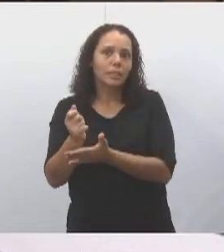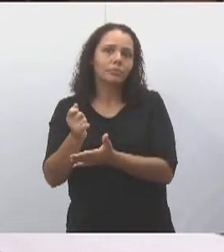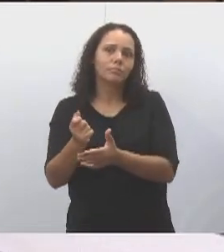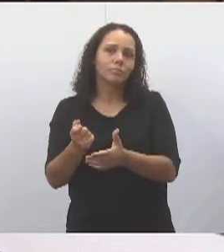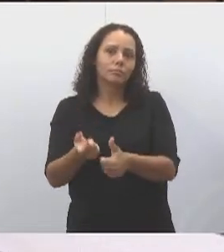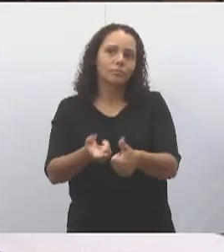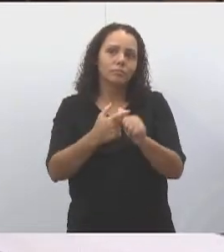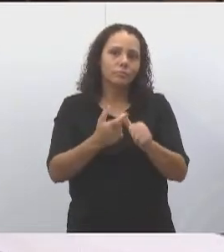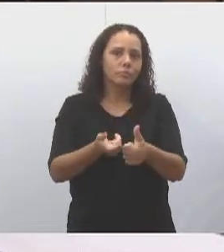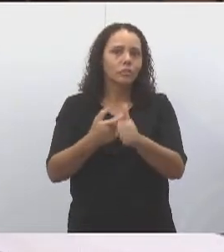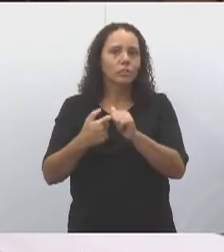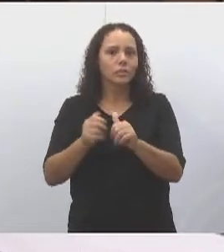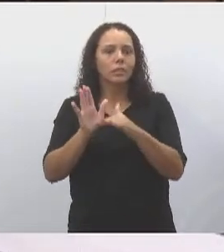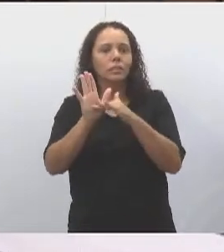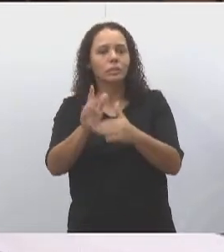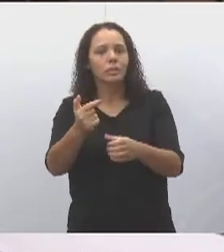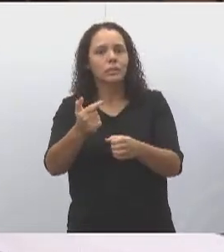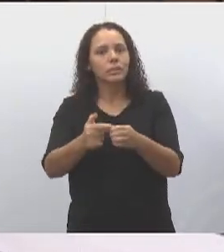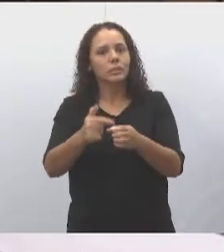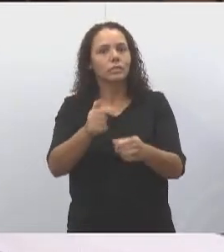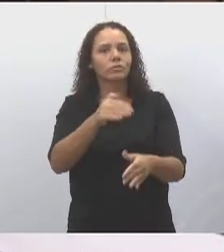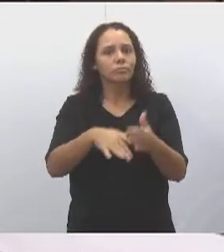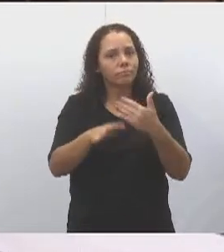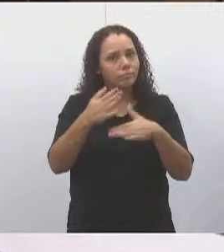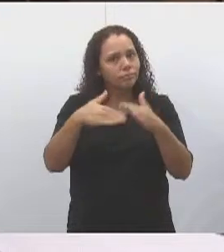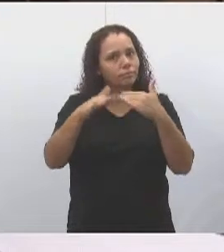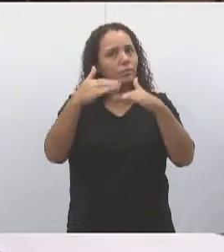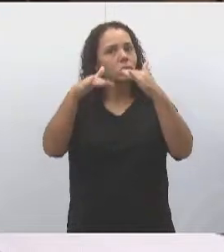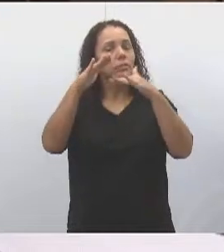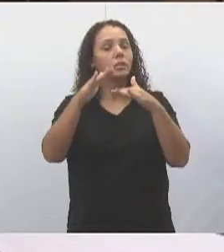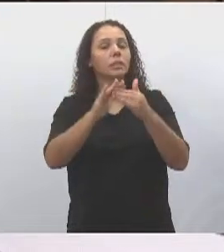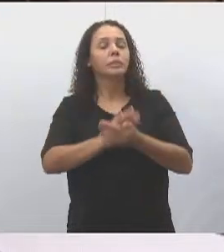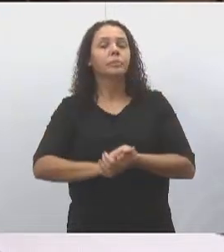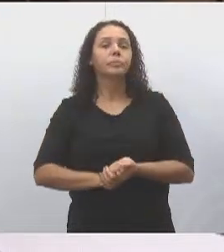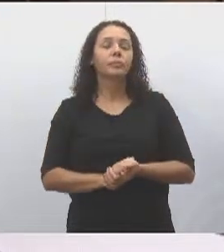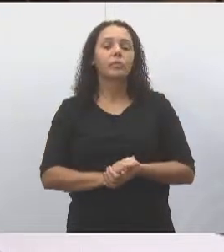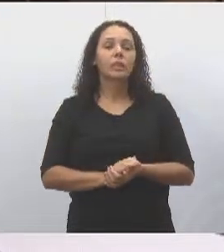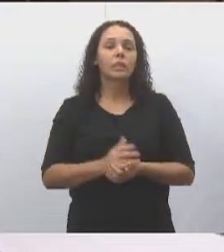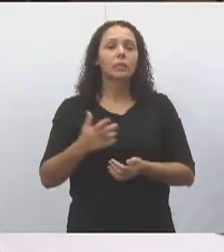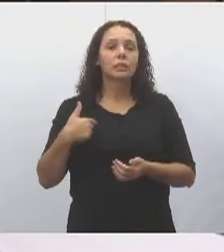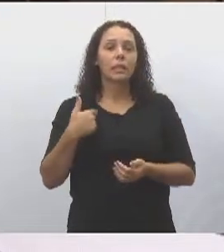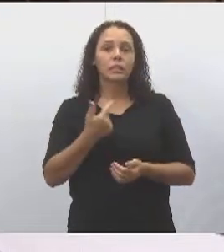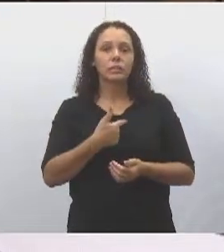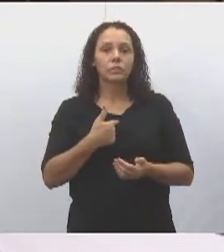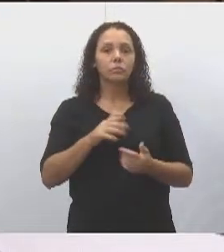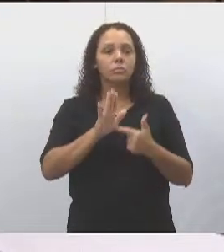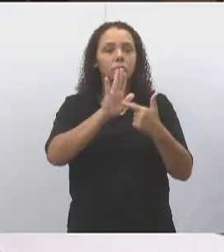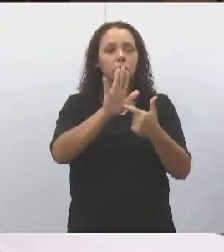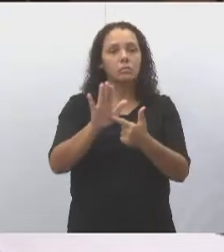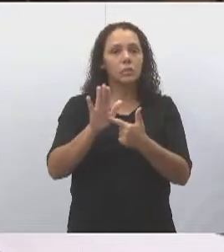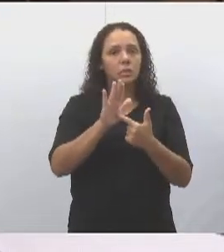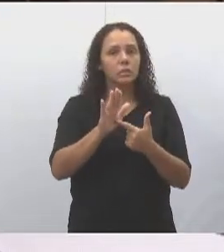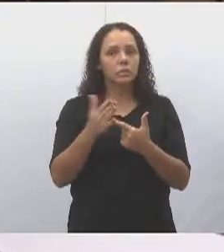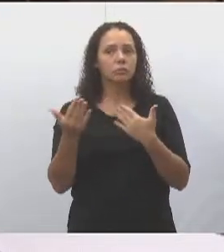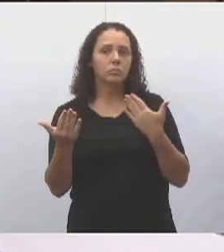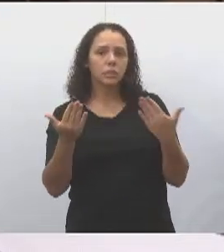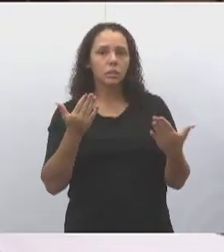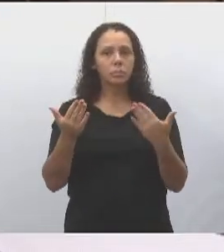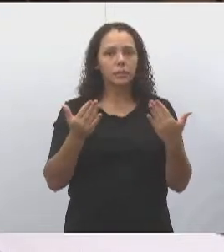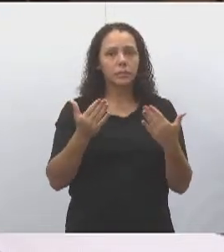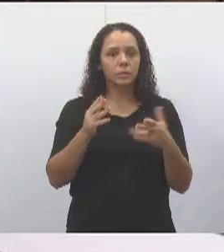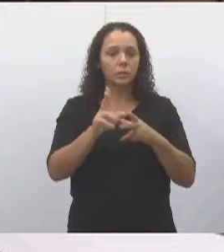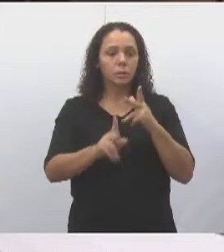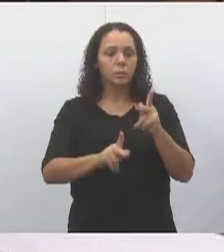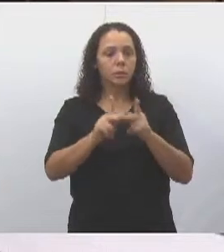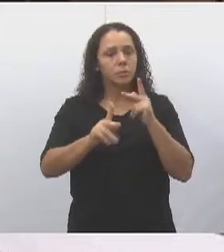e o diálogo e as pontes são sempre muito importantes. Às vezes, a demagogia, a questão de você jogar a